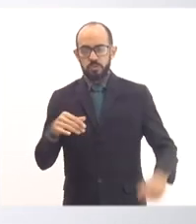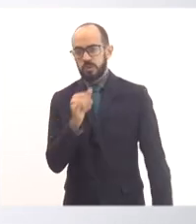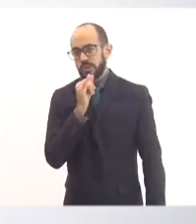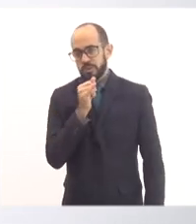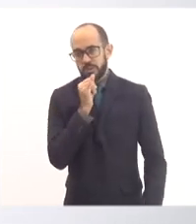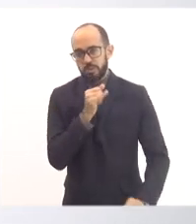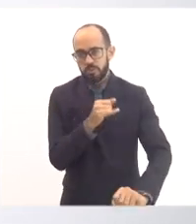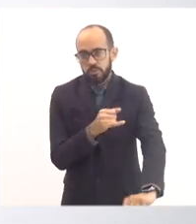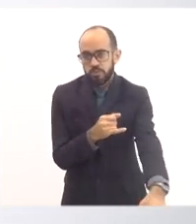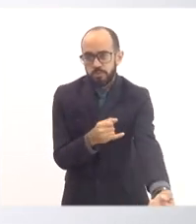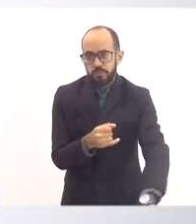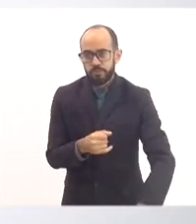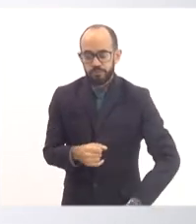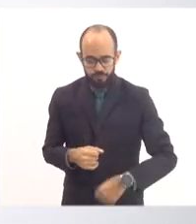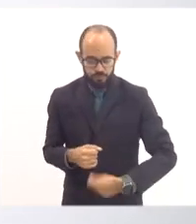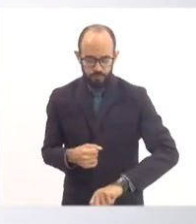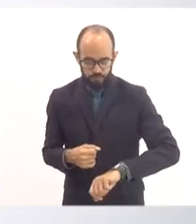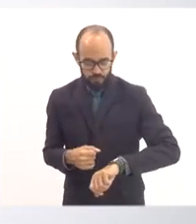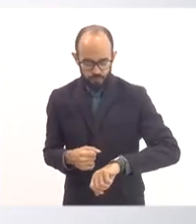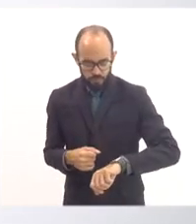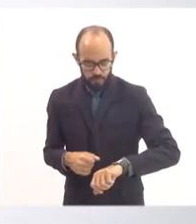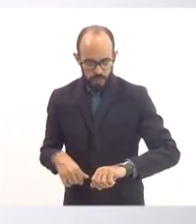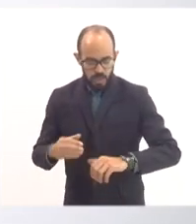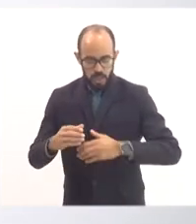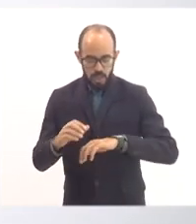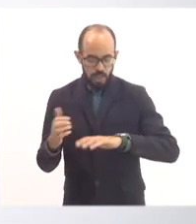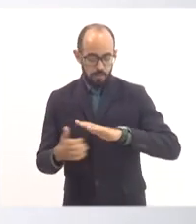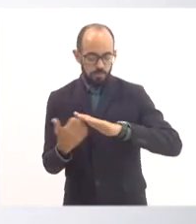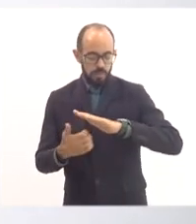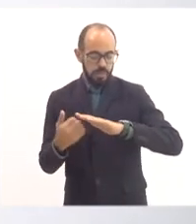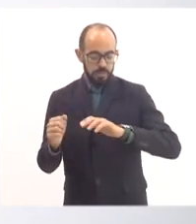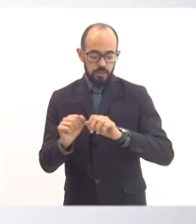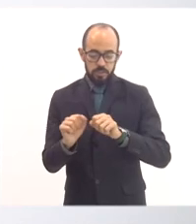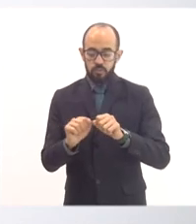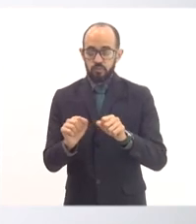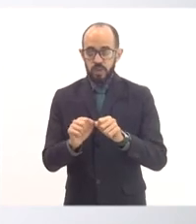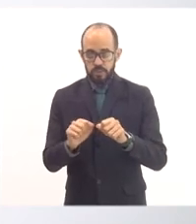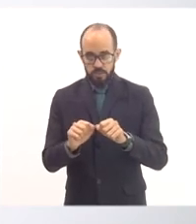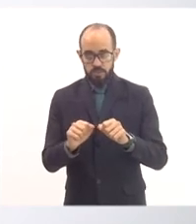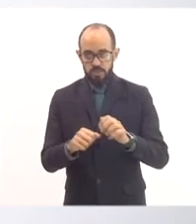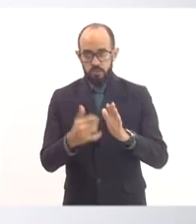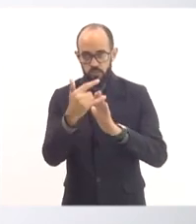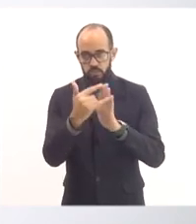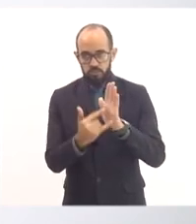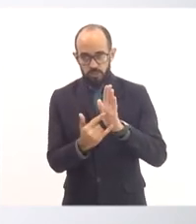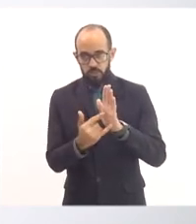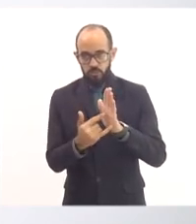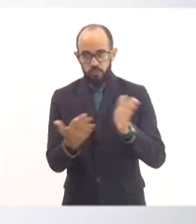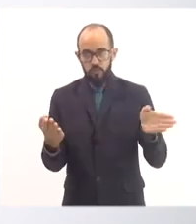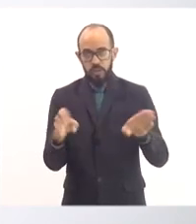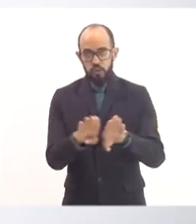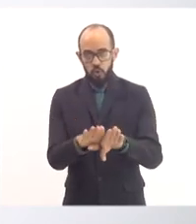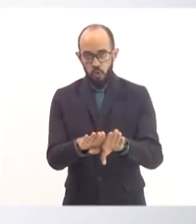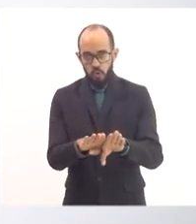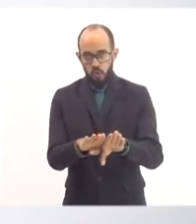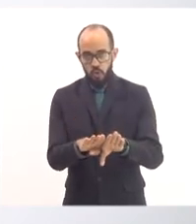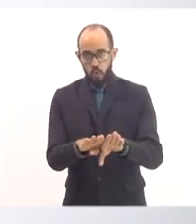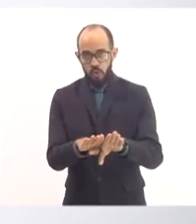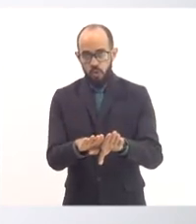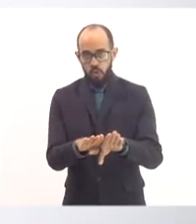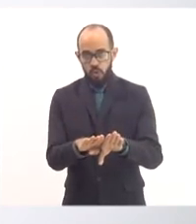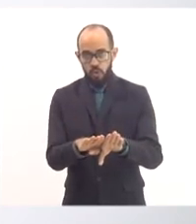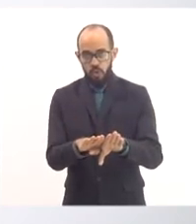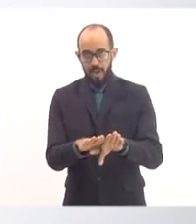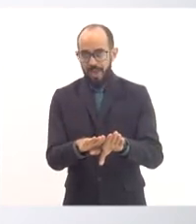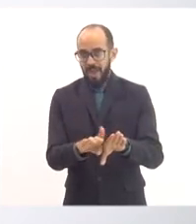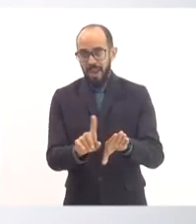empresa que foi a vencedora no certame e realizou o certame, ela fechou. De modo que lá, no início do concurso, a gente não